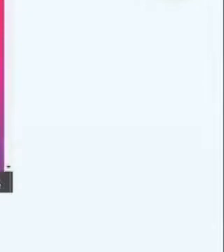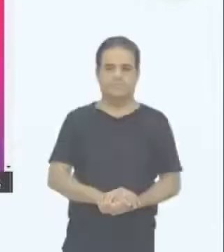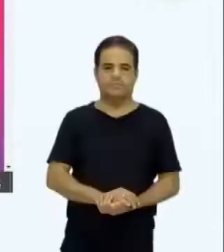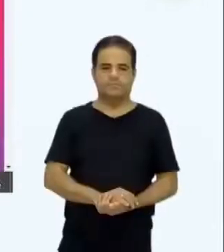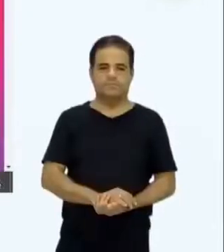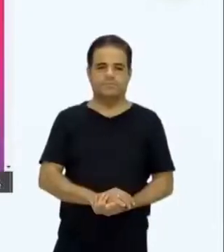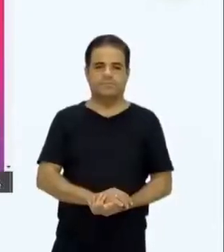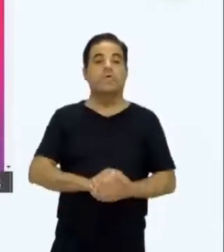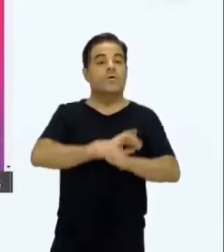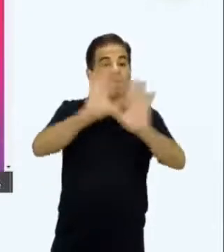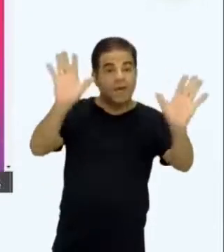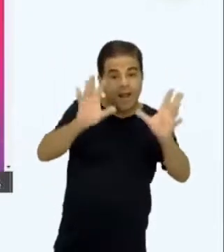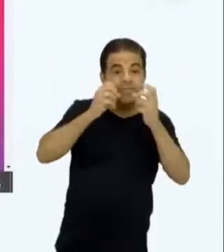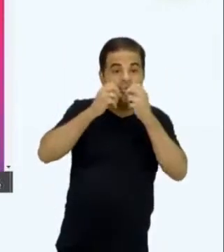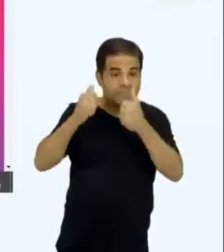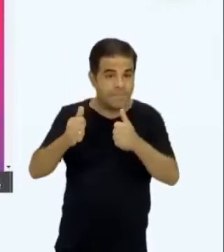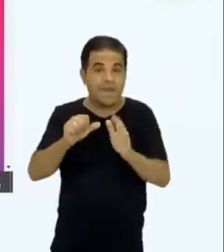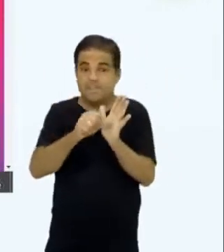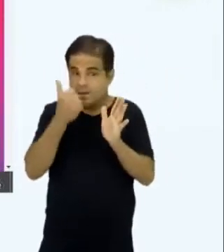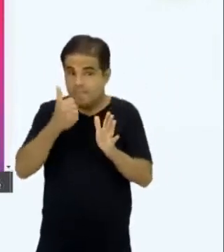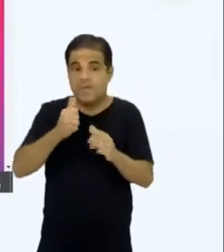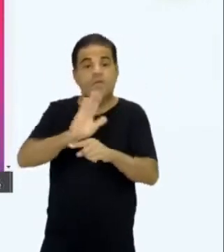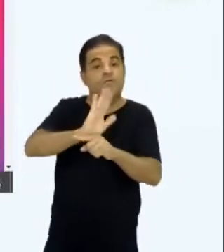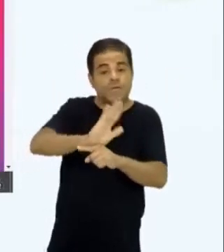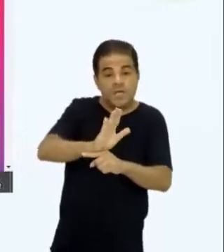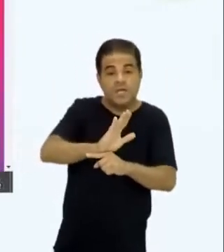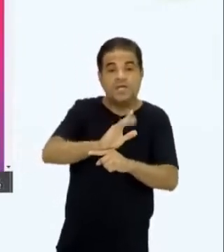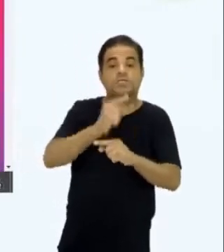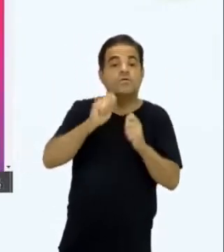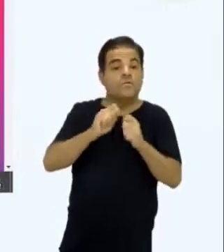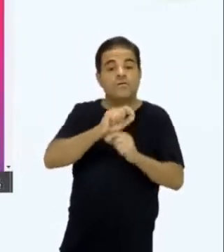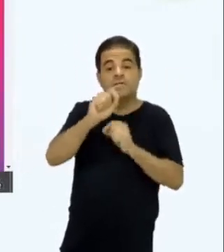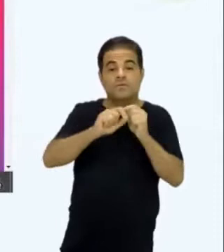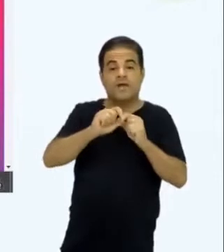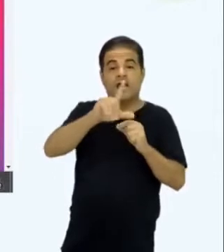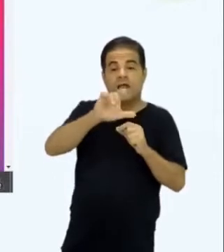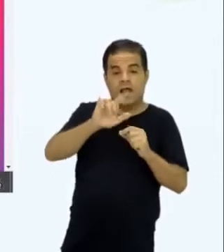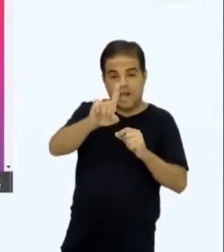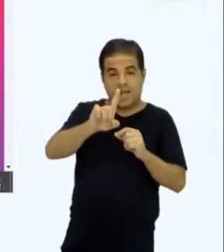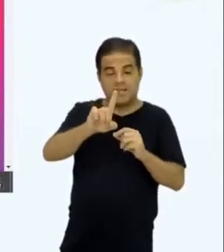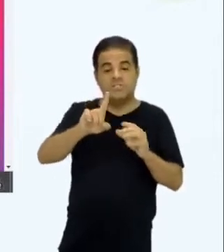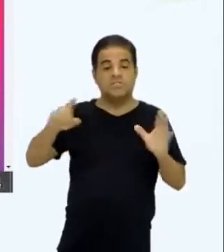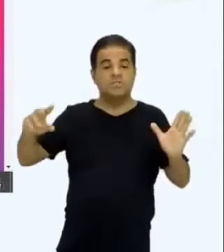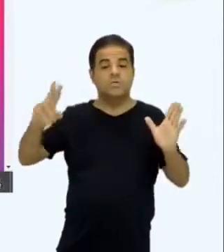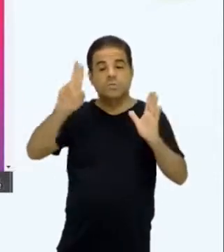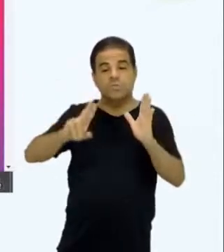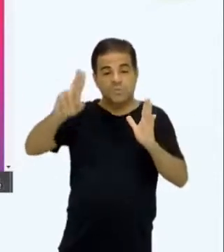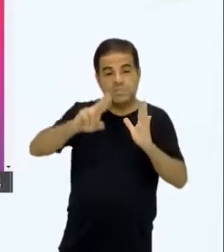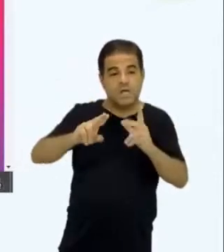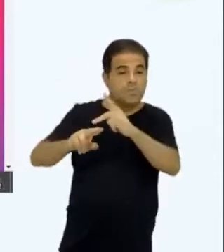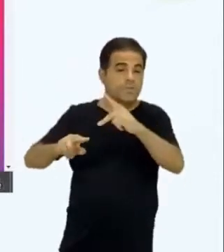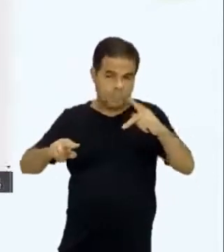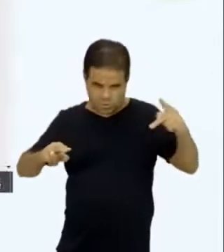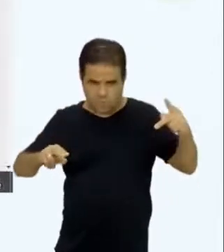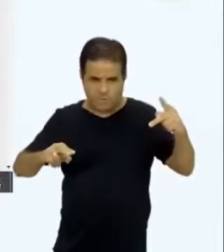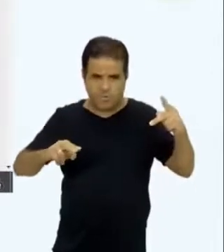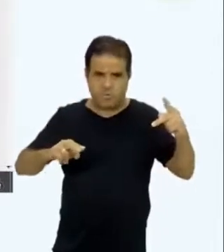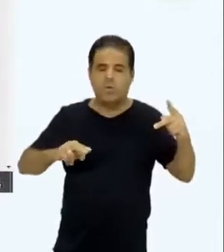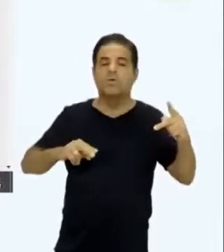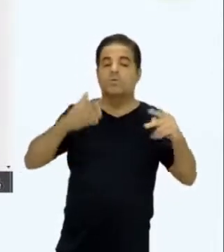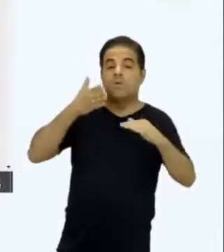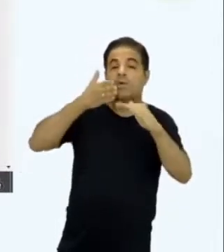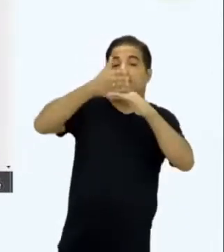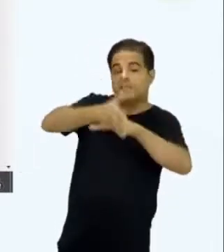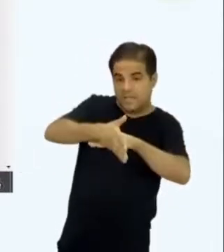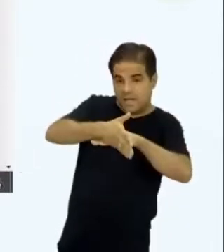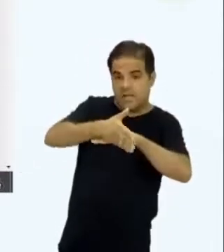Olá, tudo bem? Nesse primeiro vídeo, nós vamos ligar um LED utilizando o potenciômetro. Então, nós